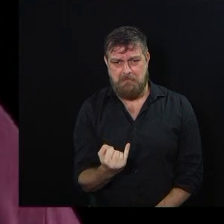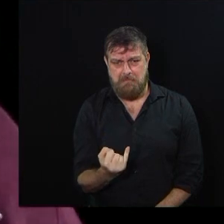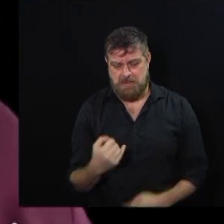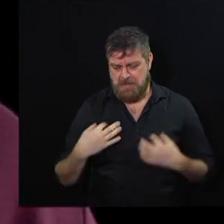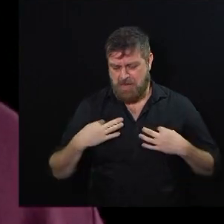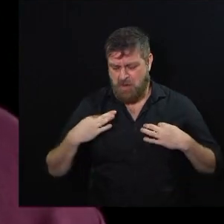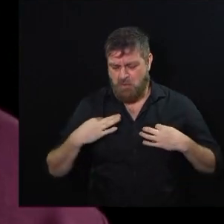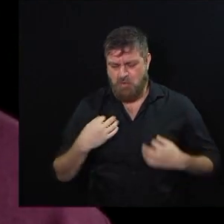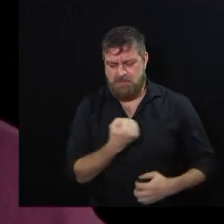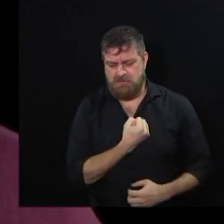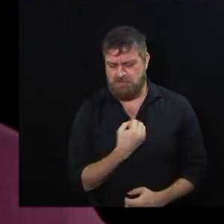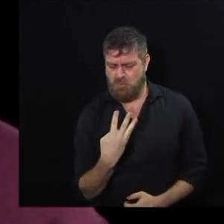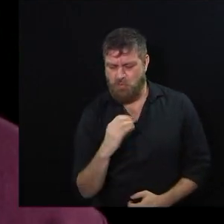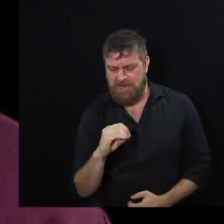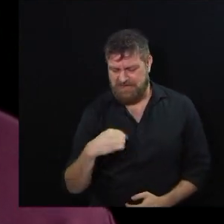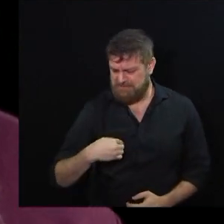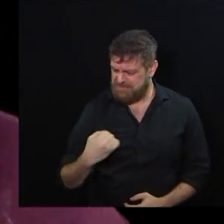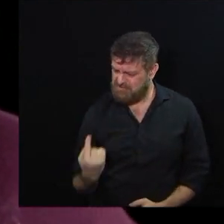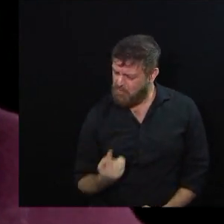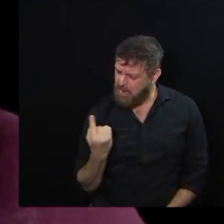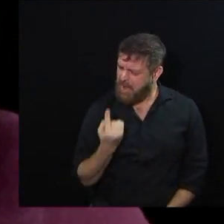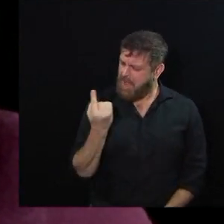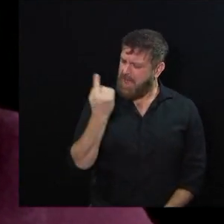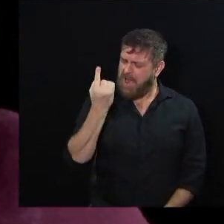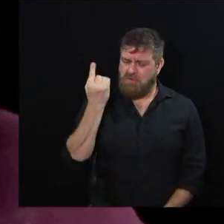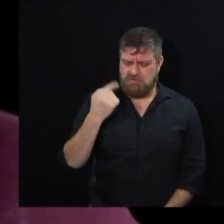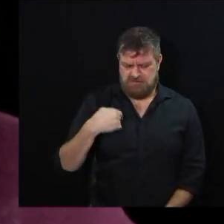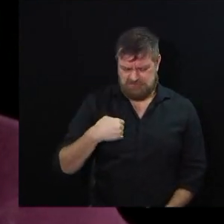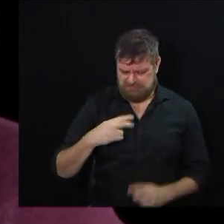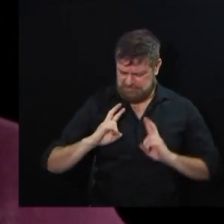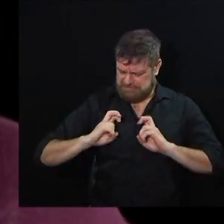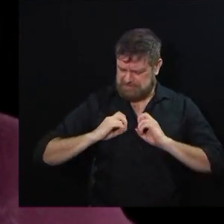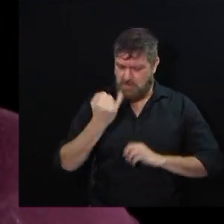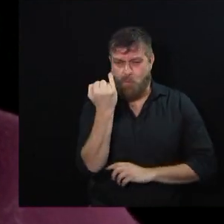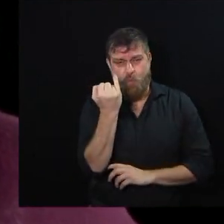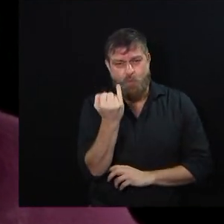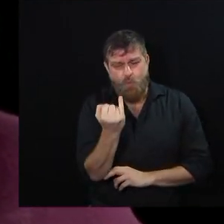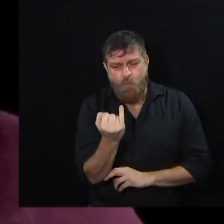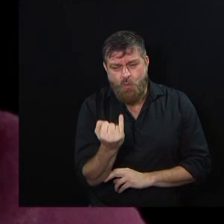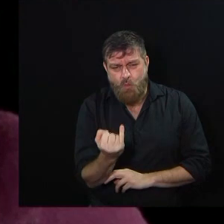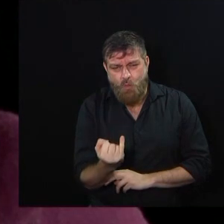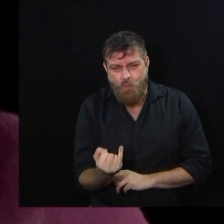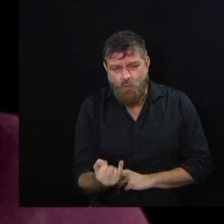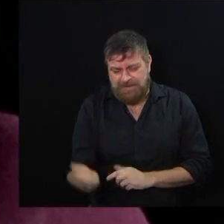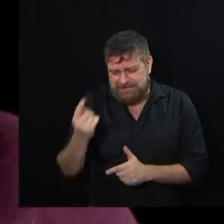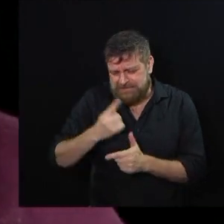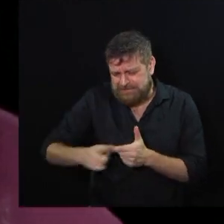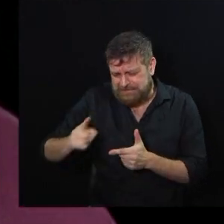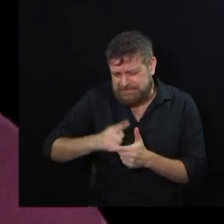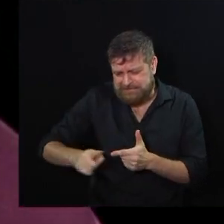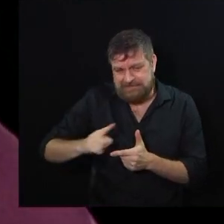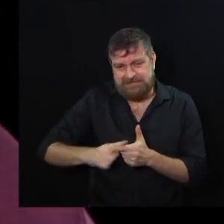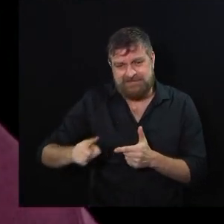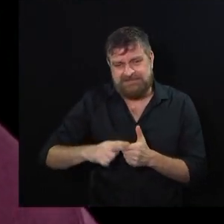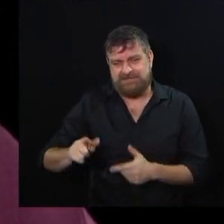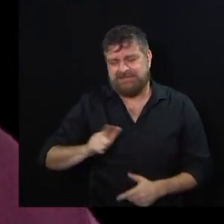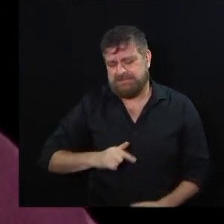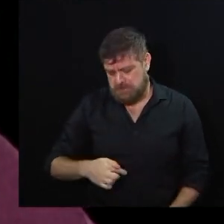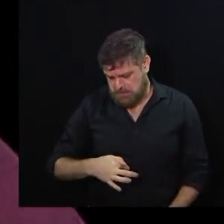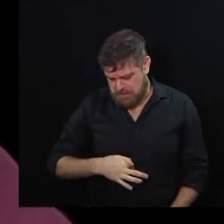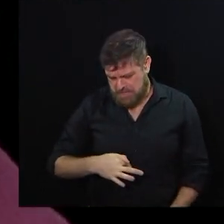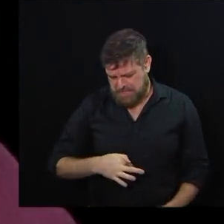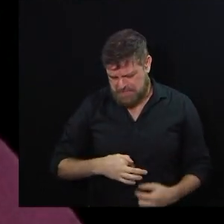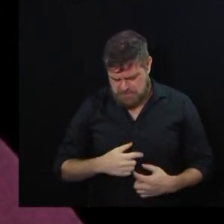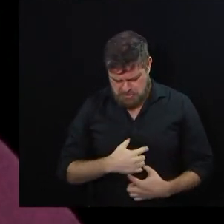bem magrinha mesmo. Tinha muito problema, sabe? Tinha uma dor de estômago que